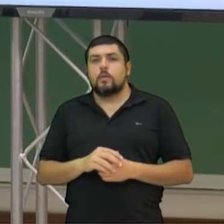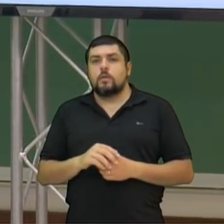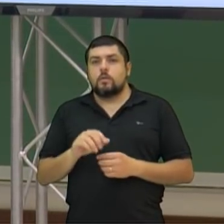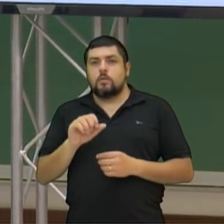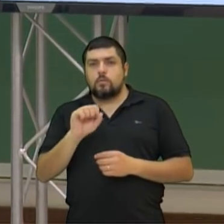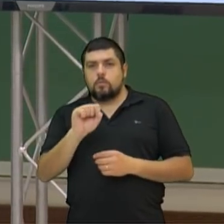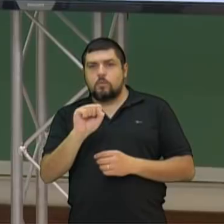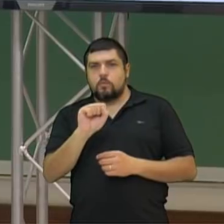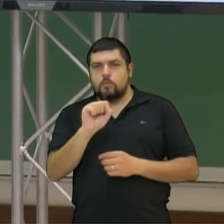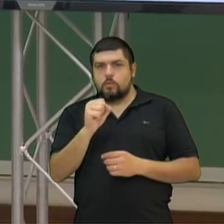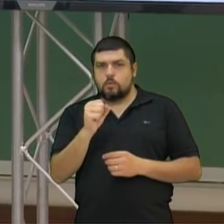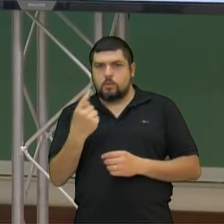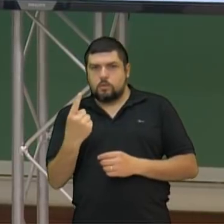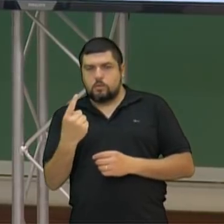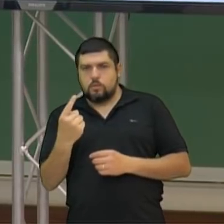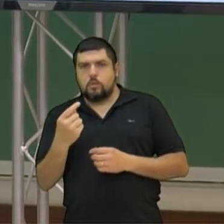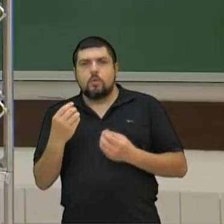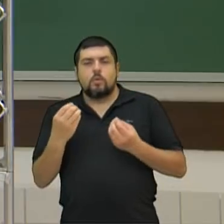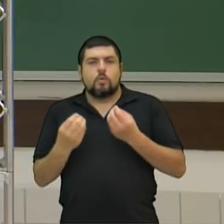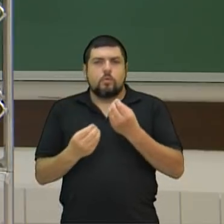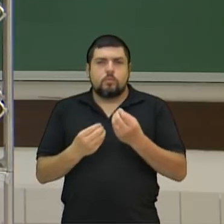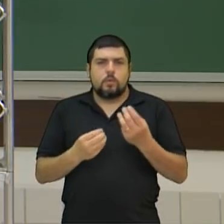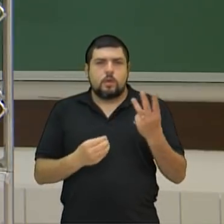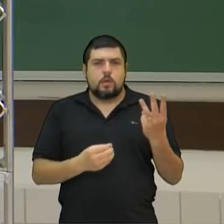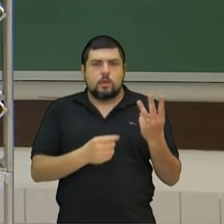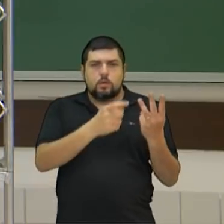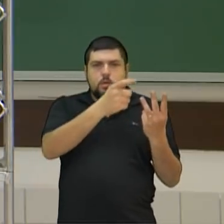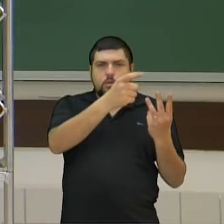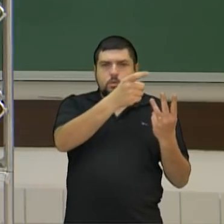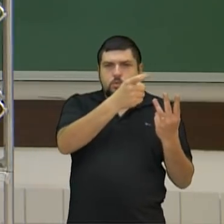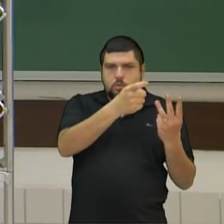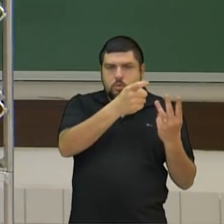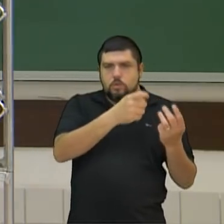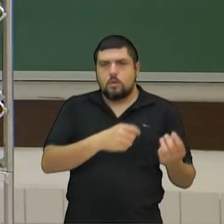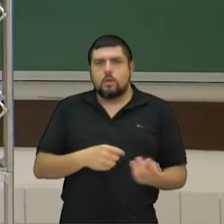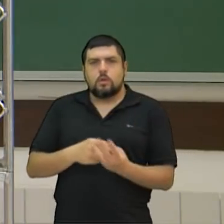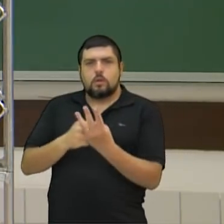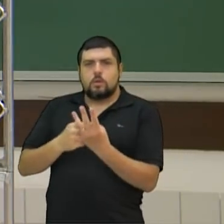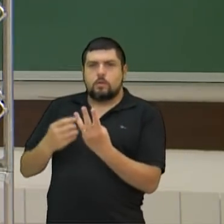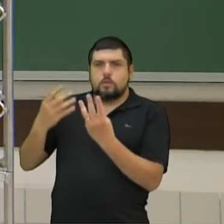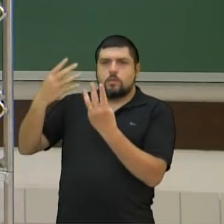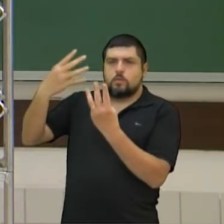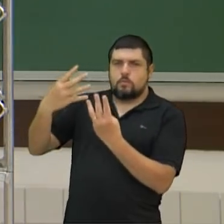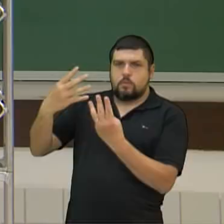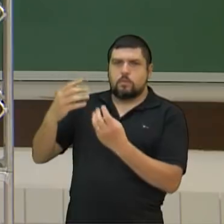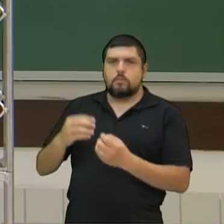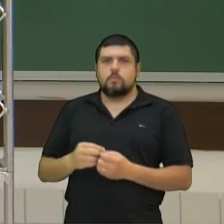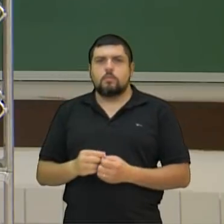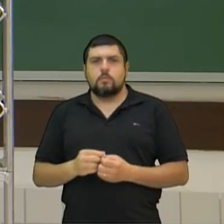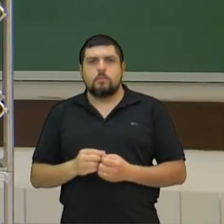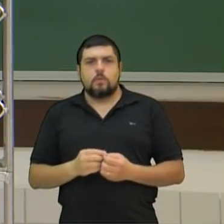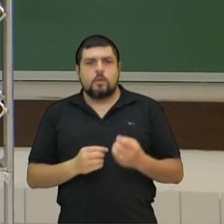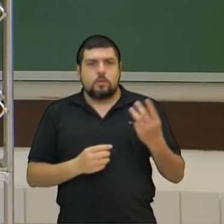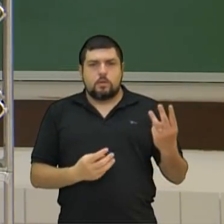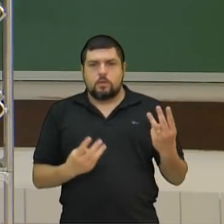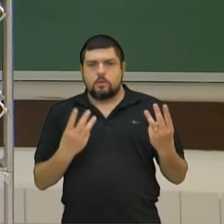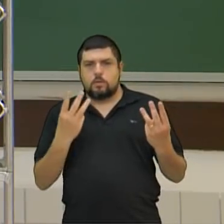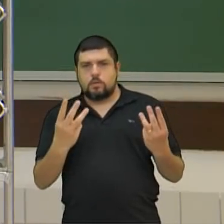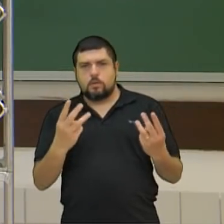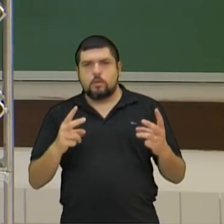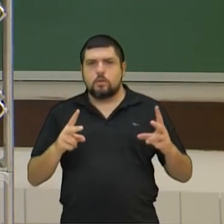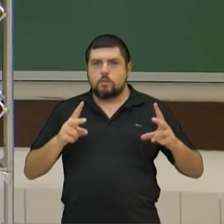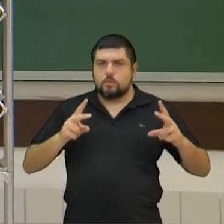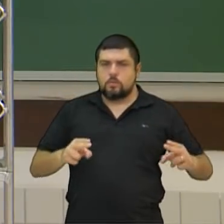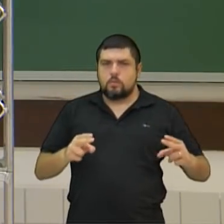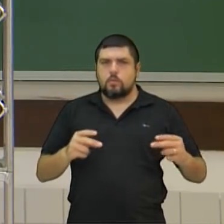quarta, tá? 3 elevado a x é igual a 3 elevado a 4. Como as bases são iguais, aqui é 3 e aqui é 3,